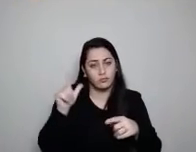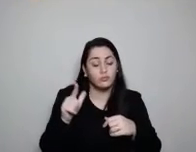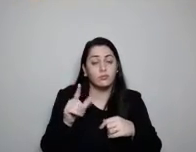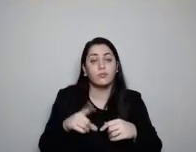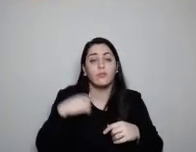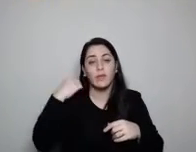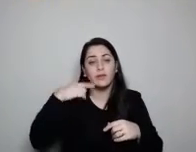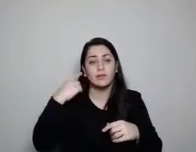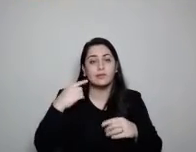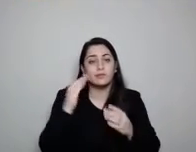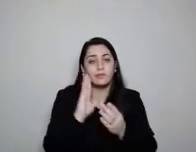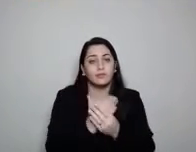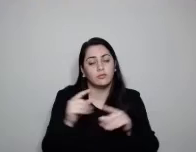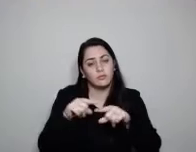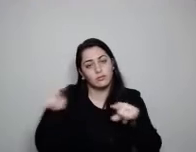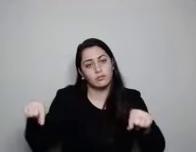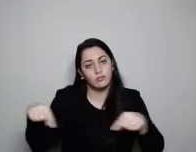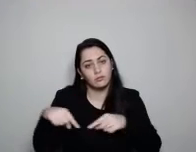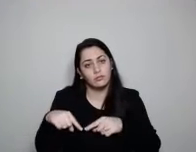eles estão lá,